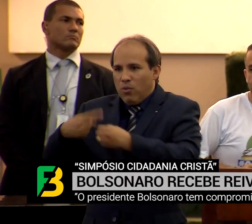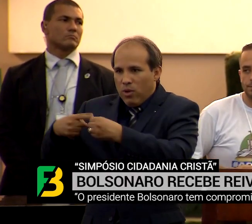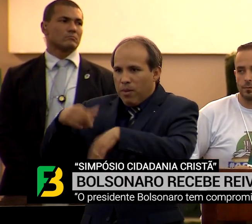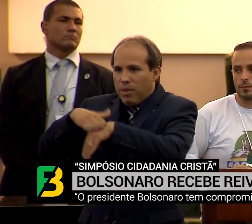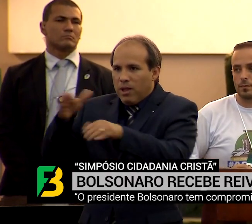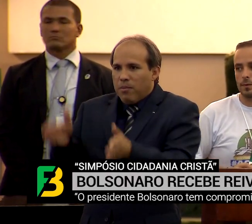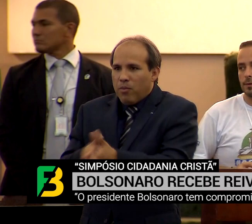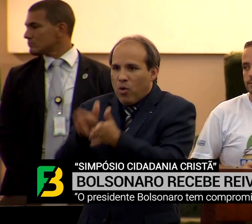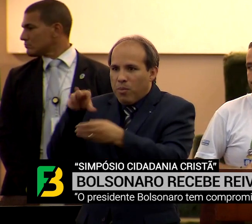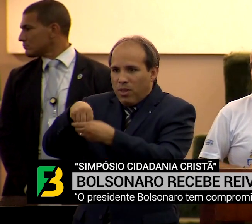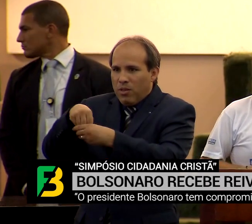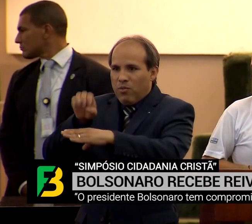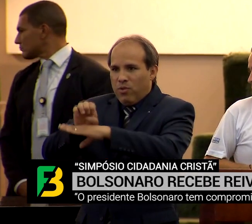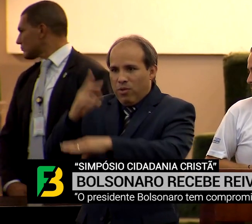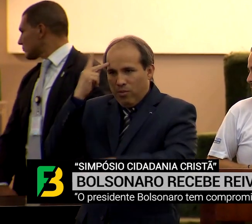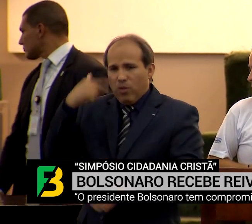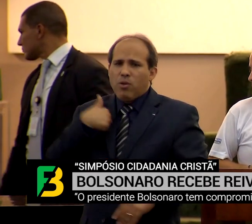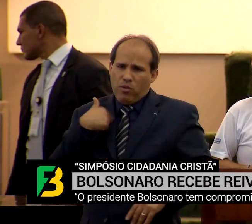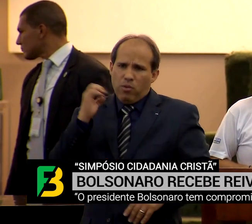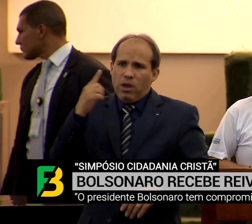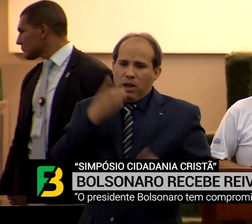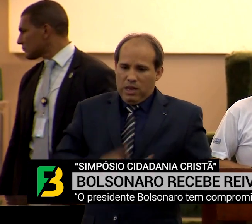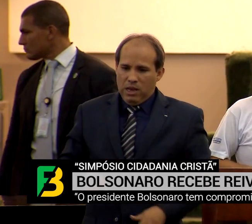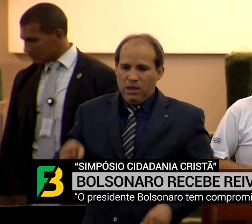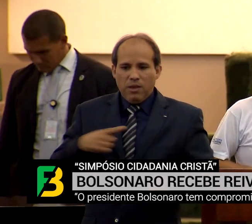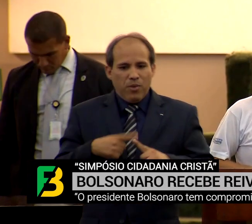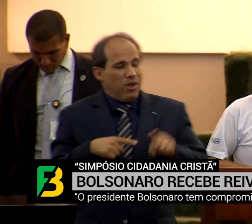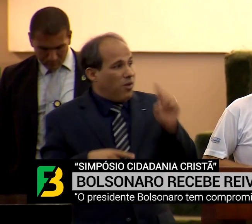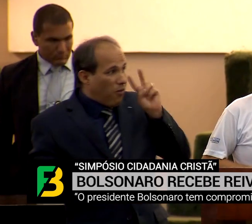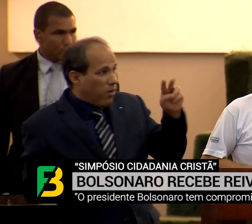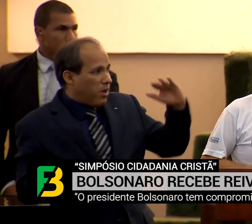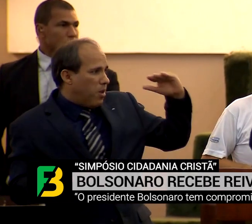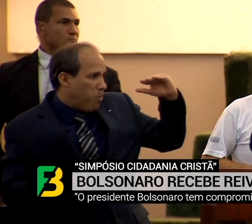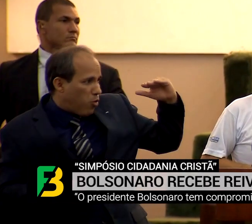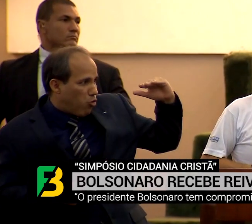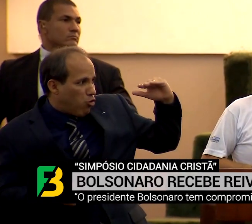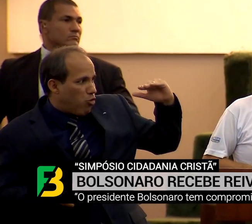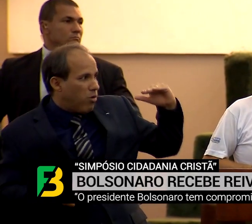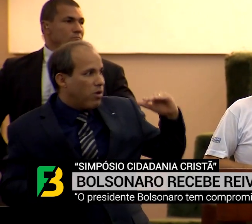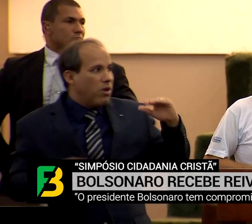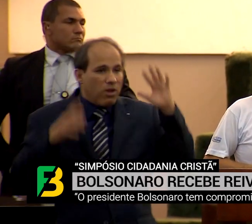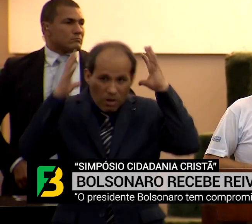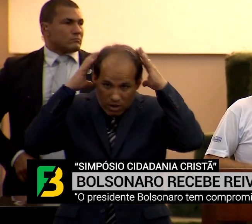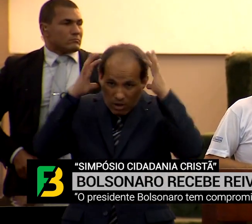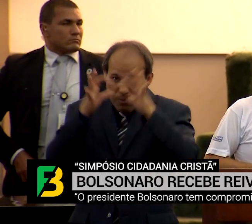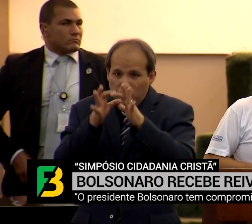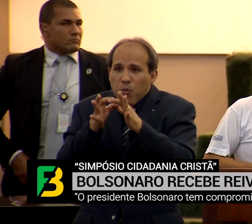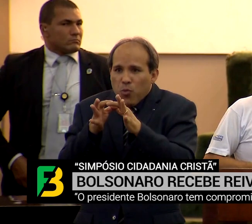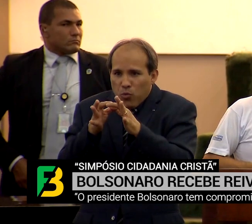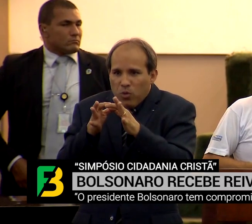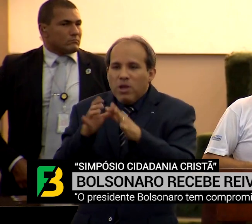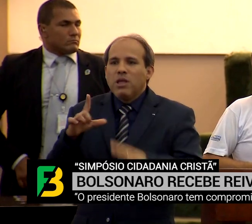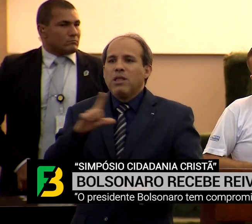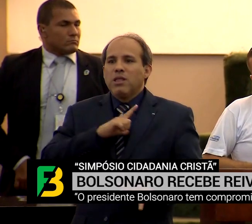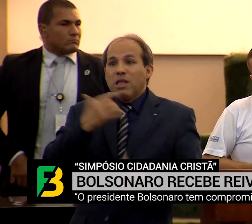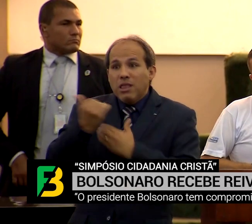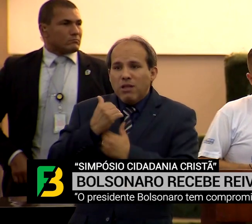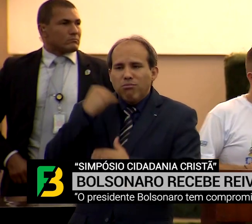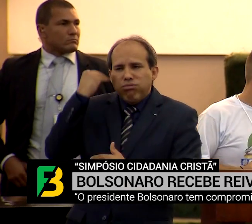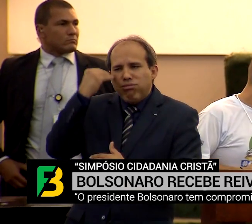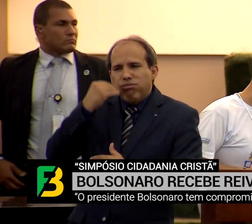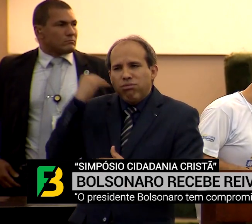também. Apesar dele ser baixinho, né, um pouco baixo, cabeça um pouco pequena, tem uma bagagem